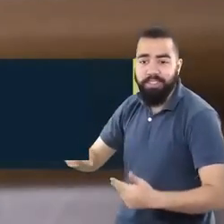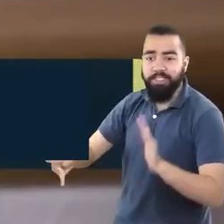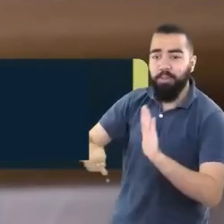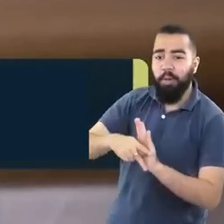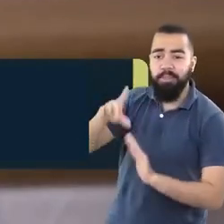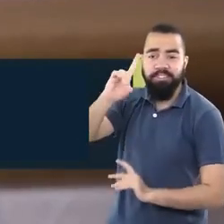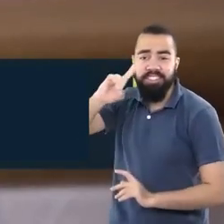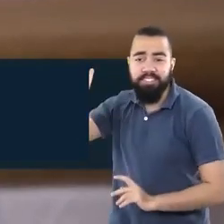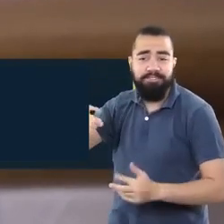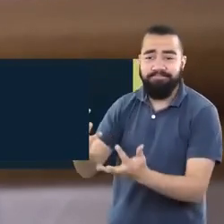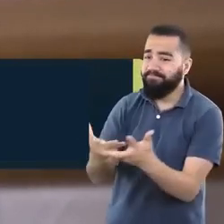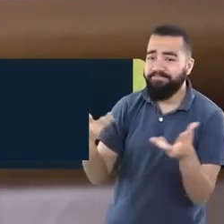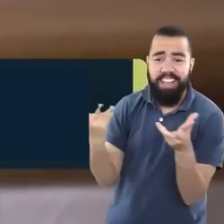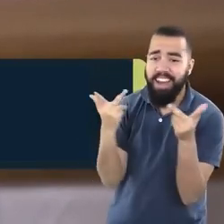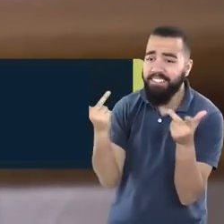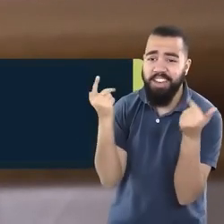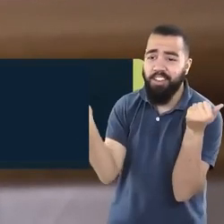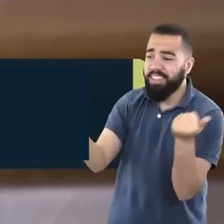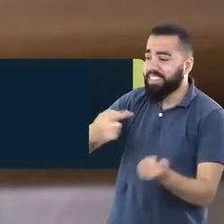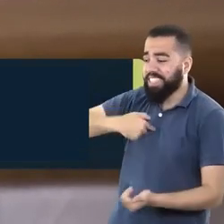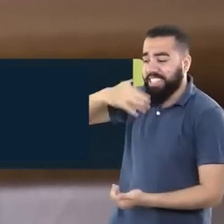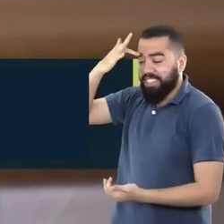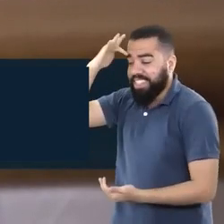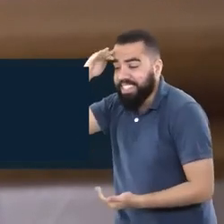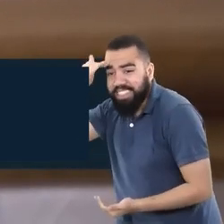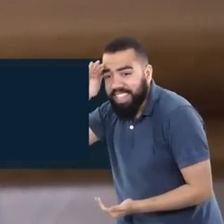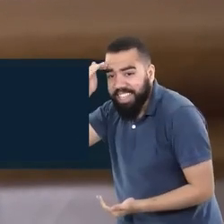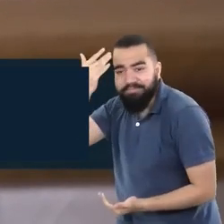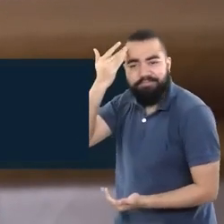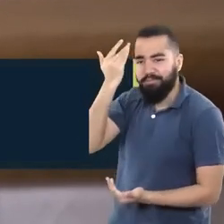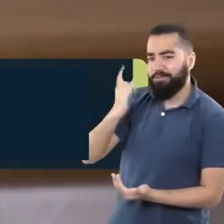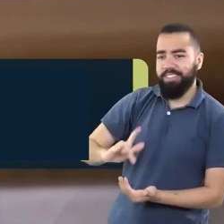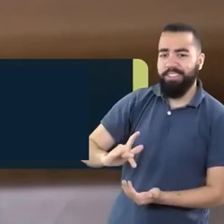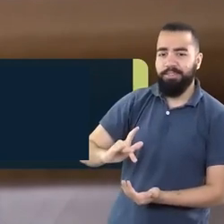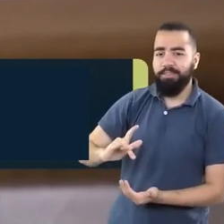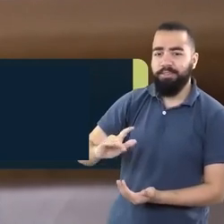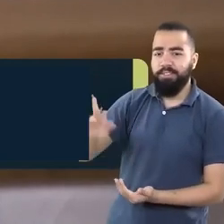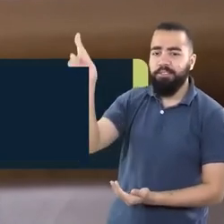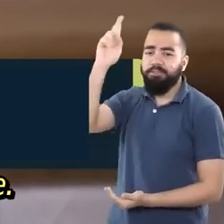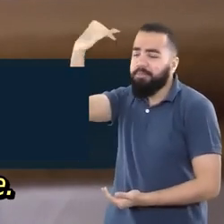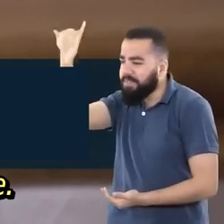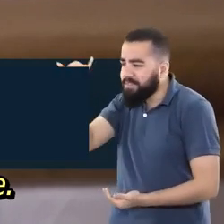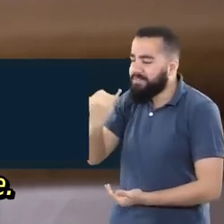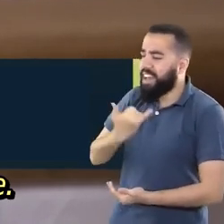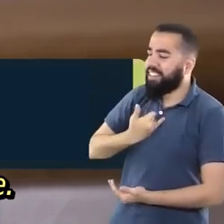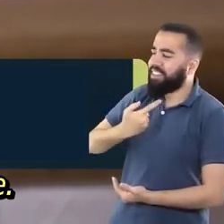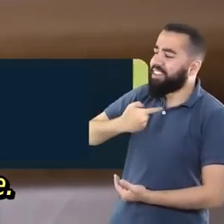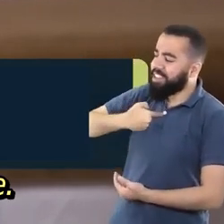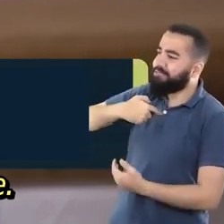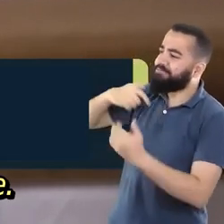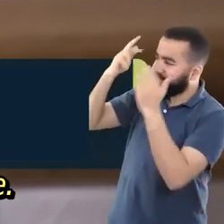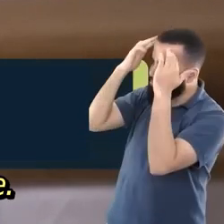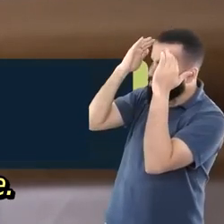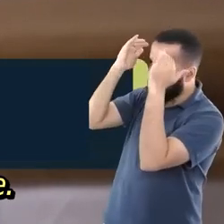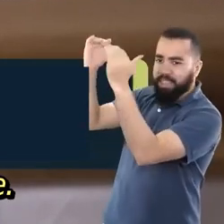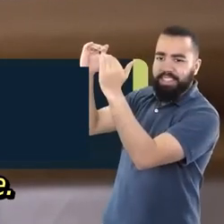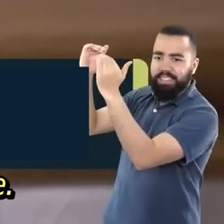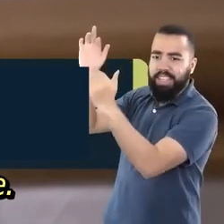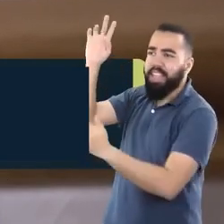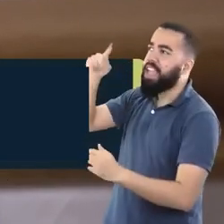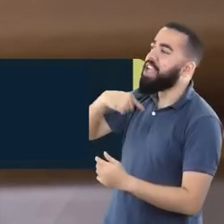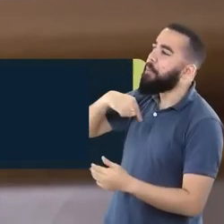conhecia. Escuta-me, pois, havias dito, e eu falarei. Eu te perguntarei e tu me